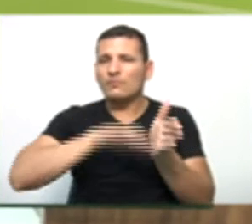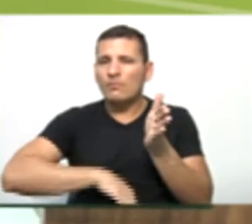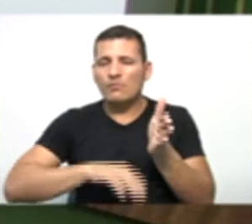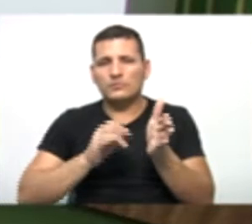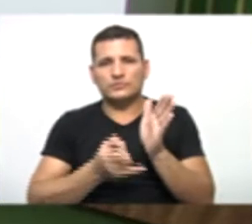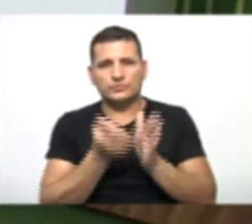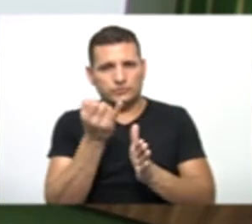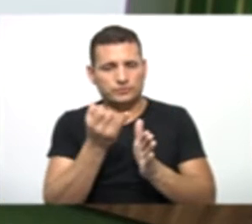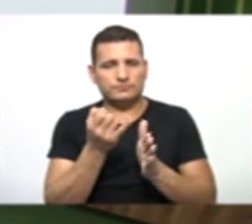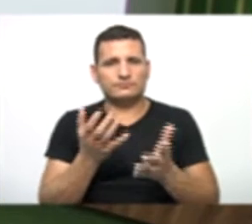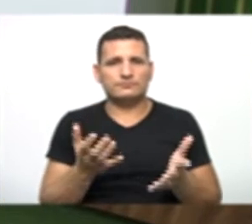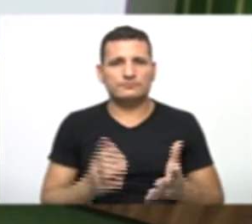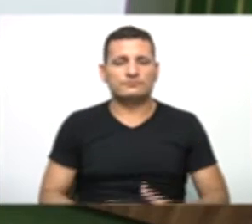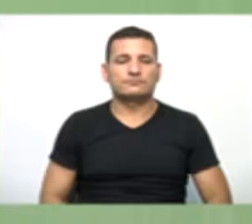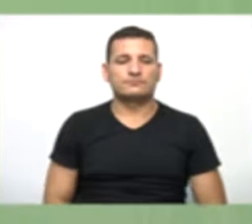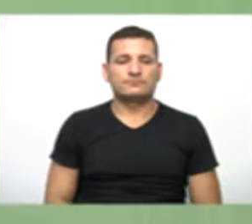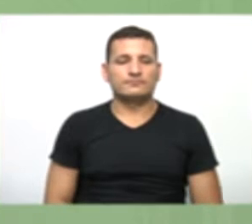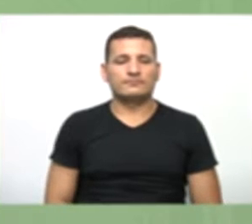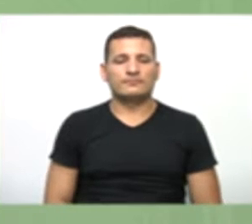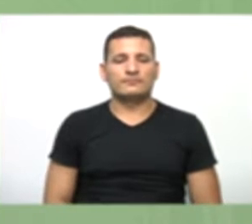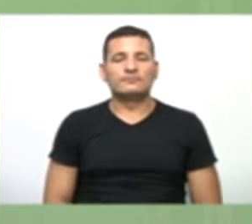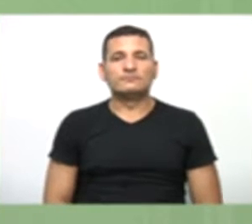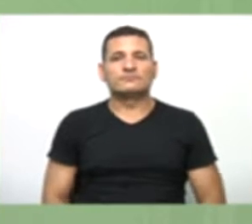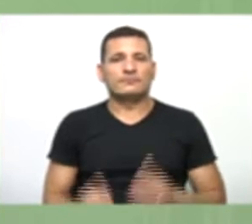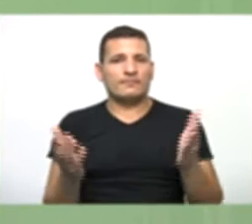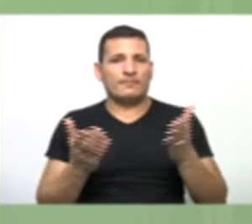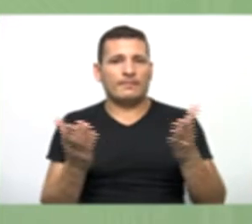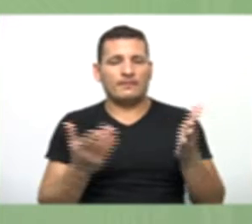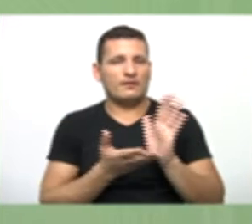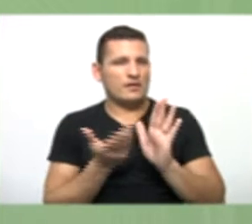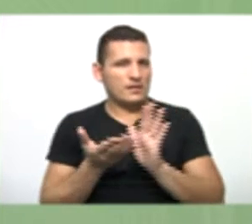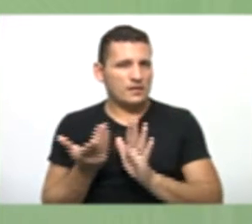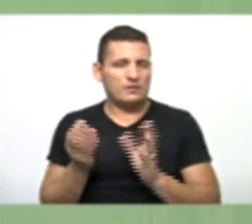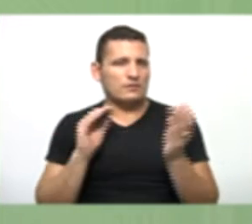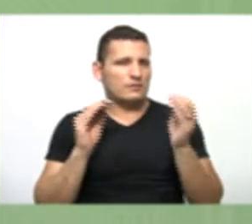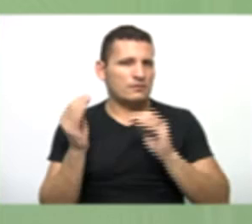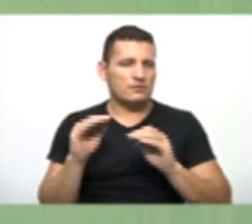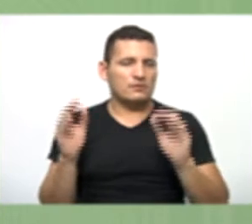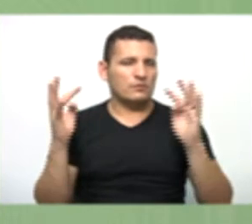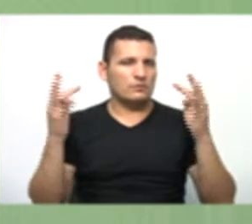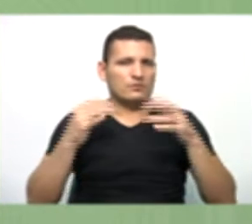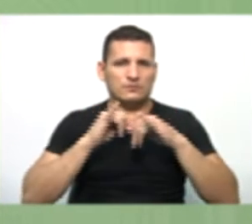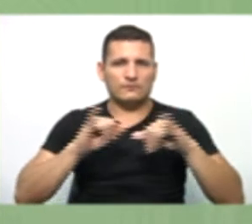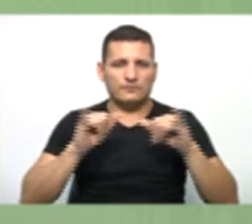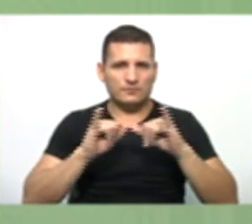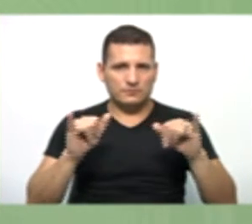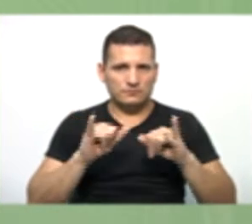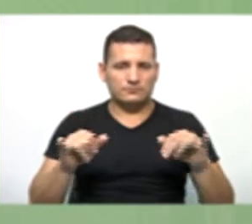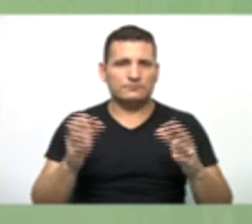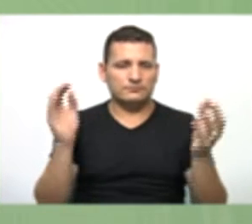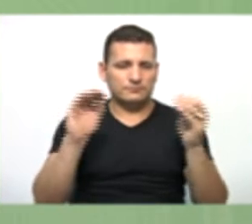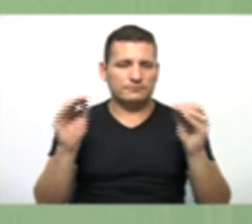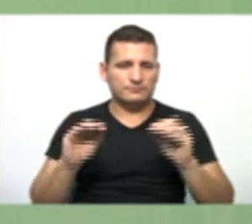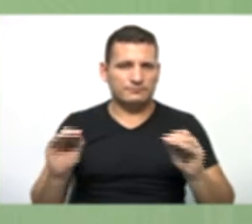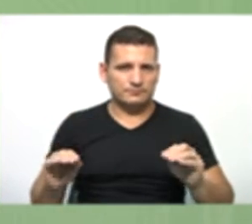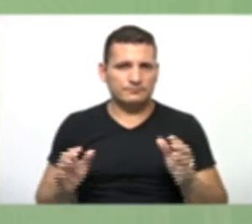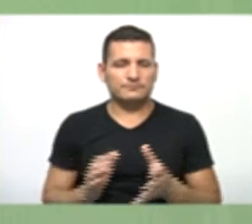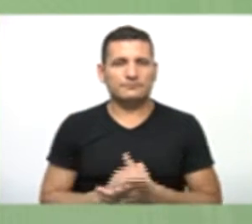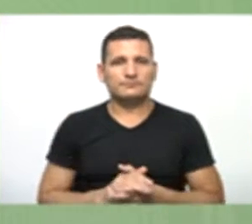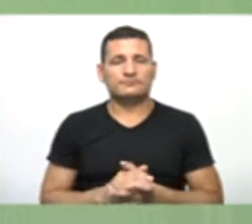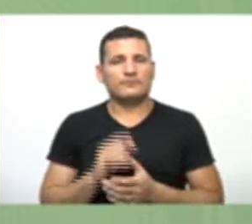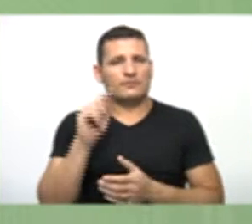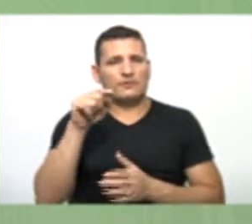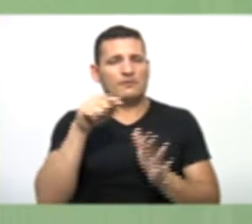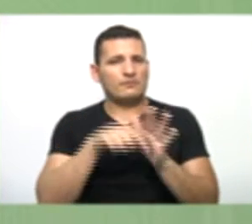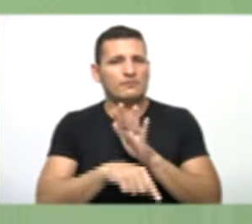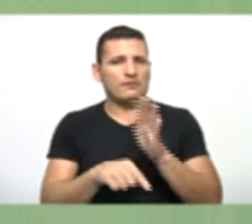cobrado. Muito bem. E agora a gente vai tirar, então, todas as informações do problema, né? O problema, ele quer saber